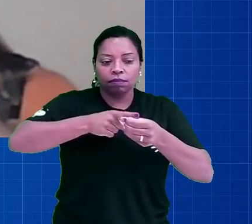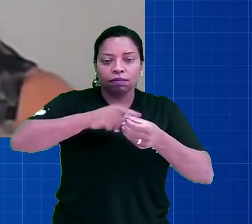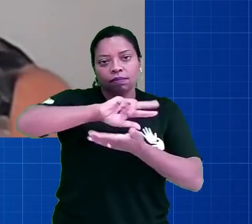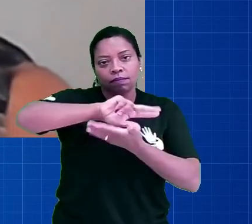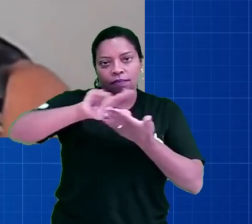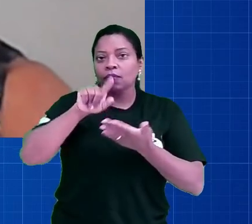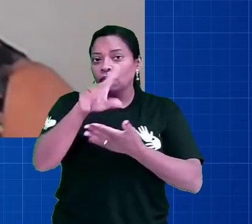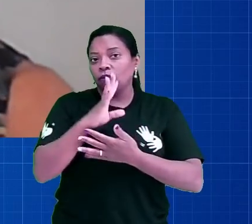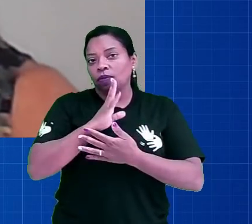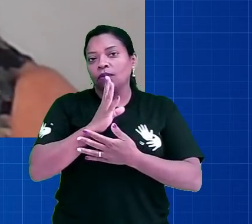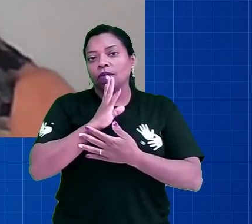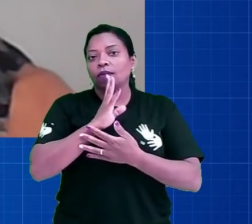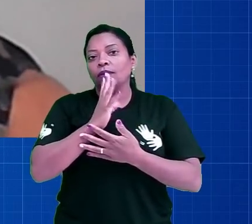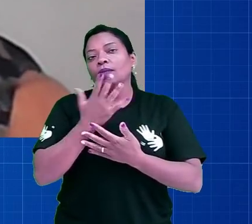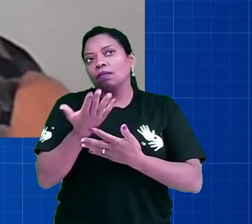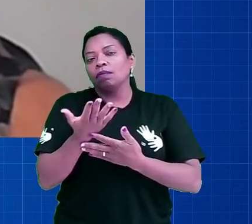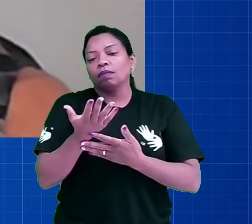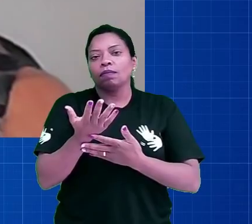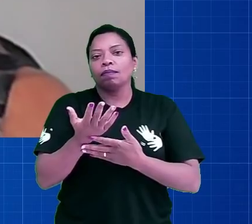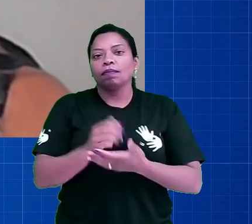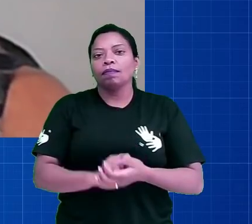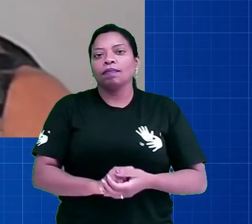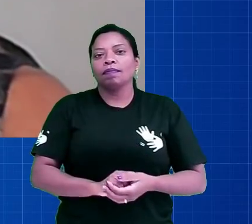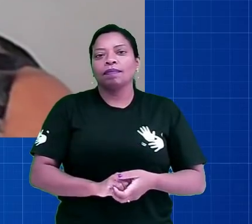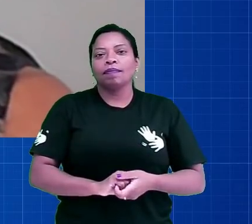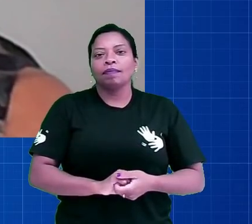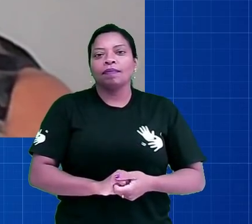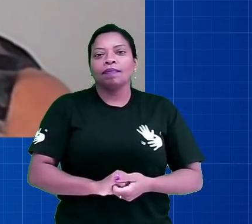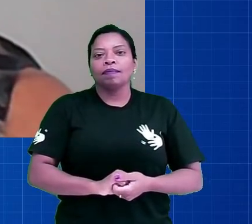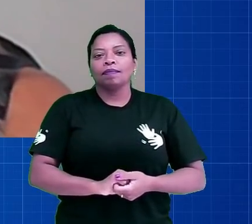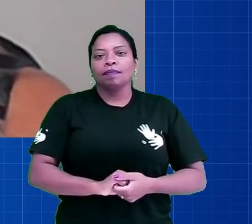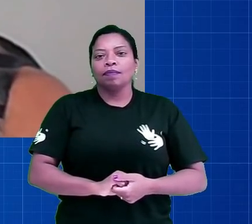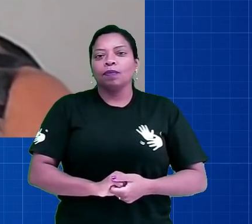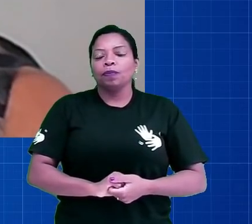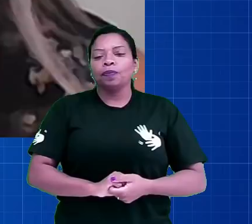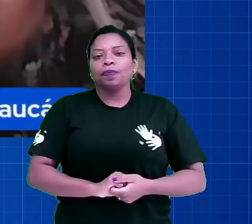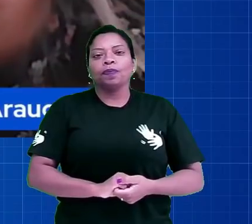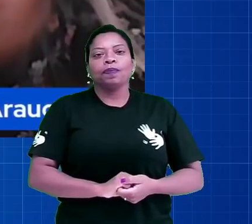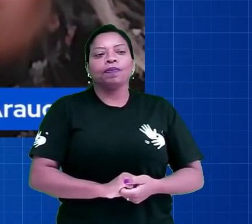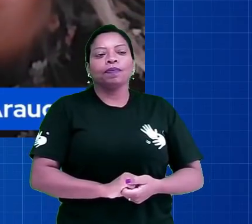tem relatos.